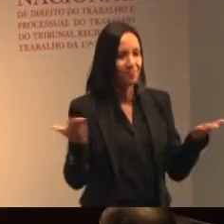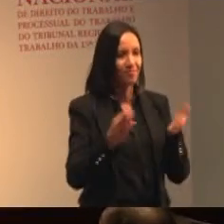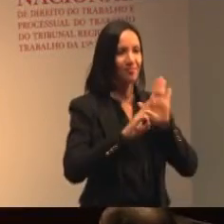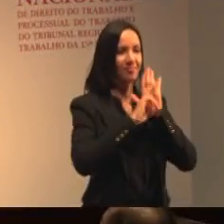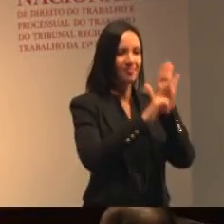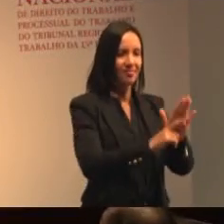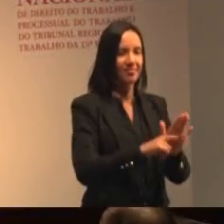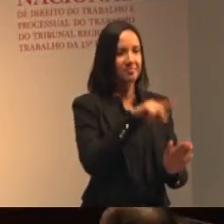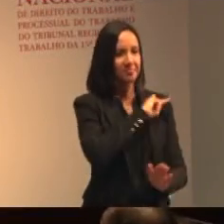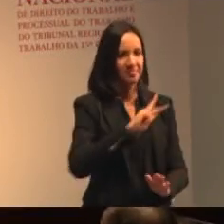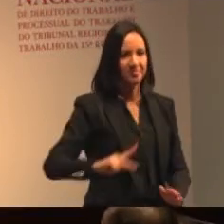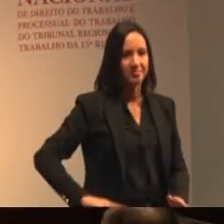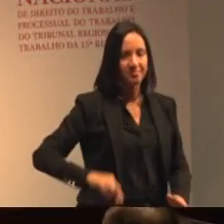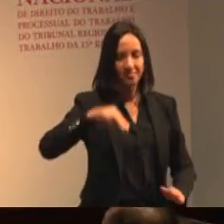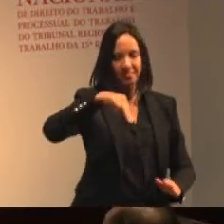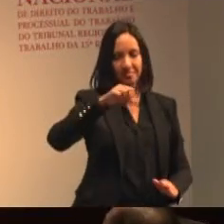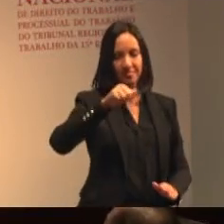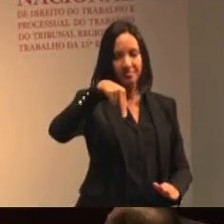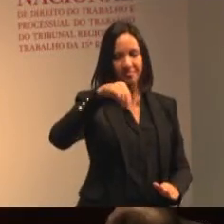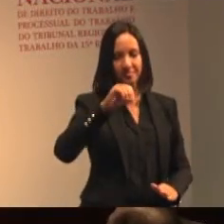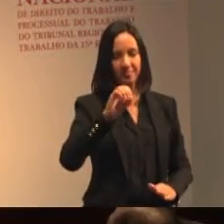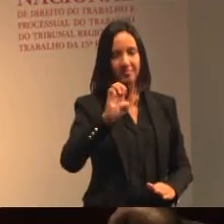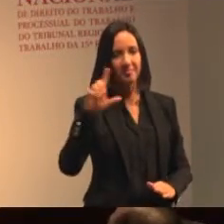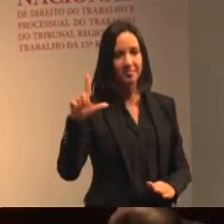o presidente Manuel Pereira Calças.